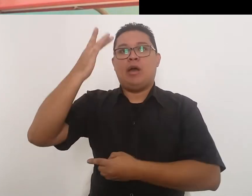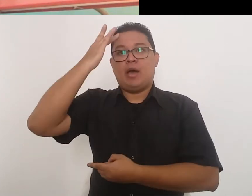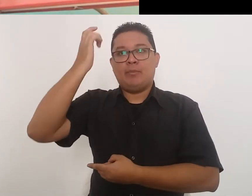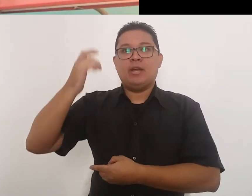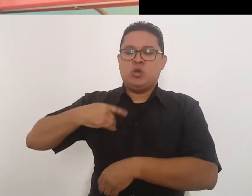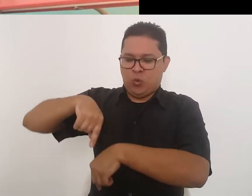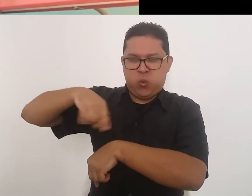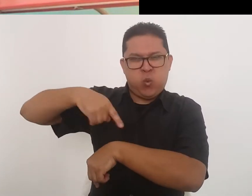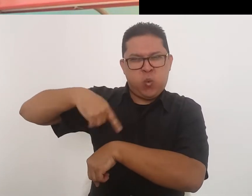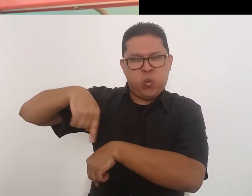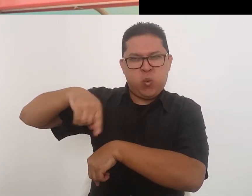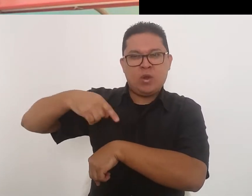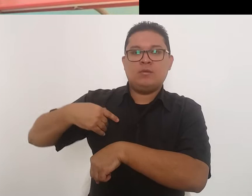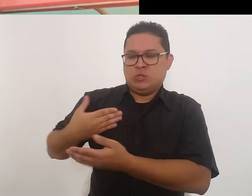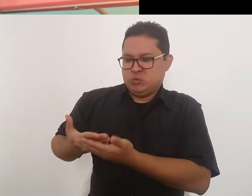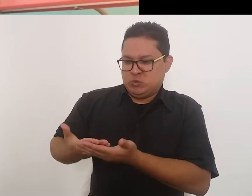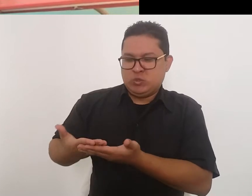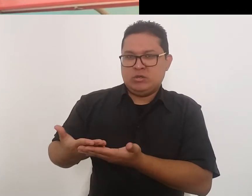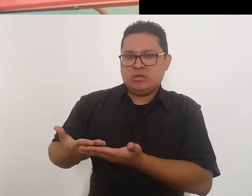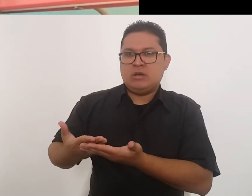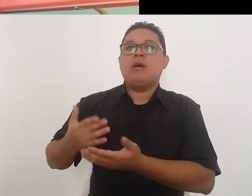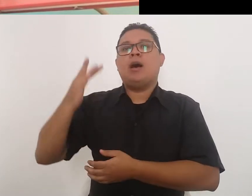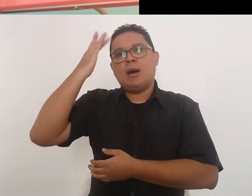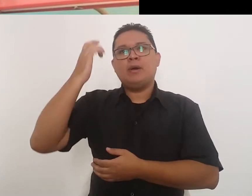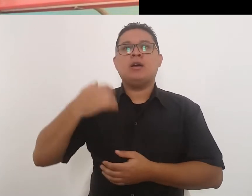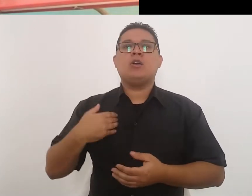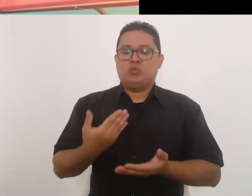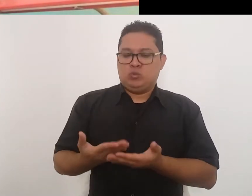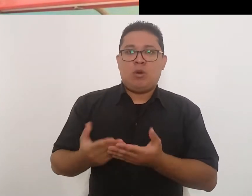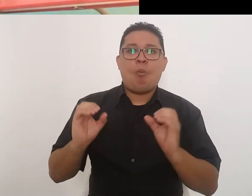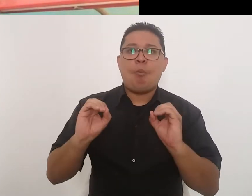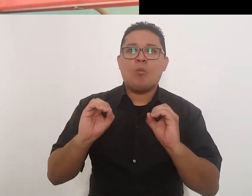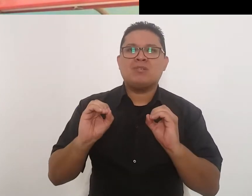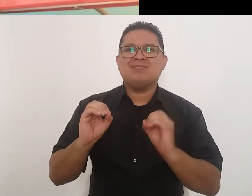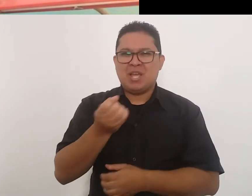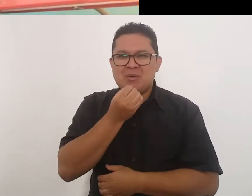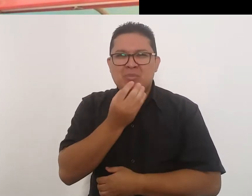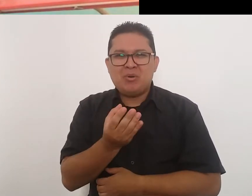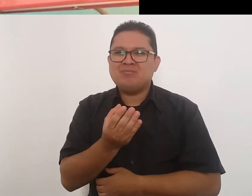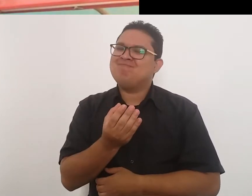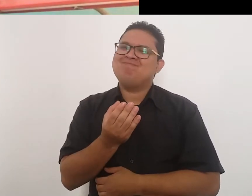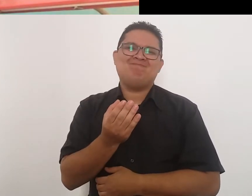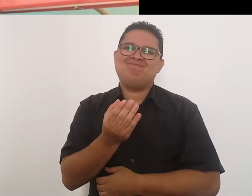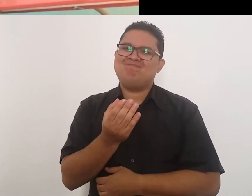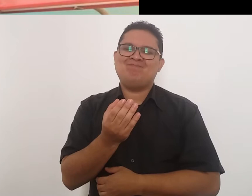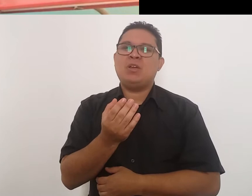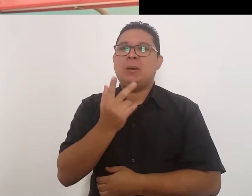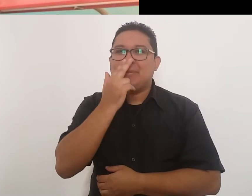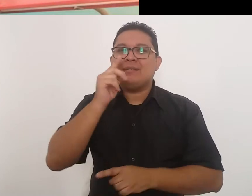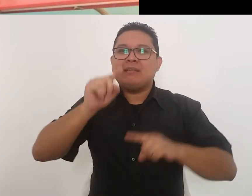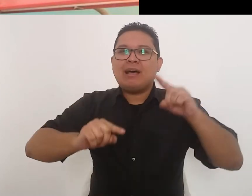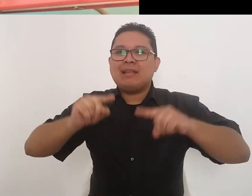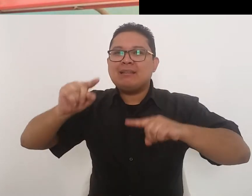mais 3, 4 horas, depois fico sem fazer. Bom, depois a gente pode pensar em